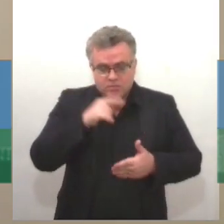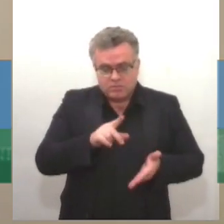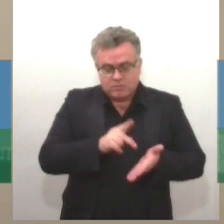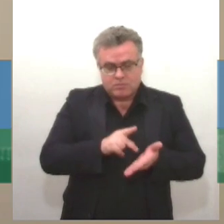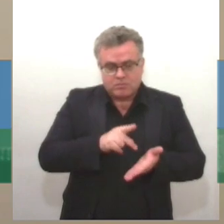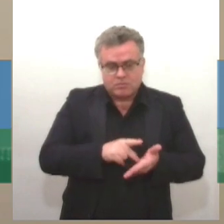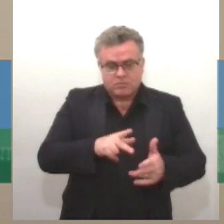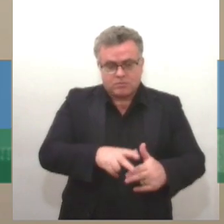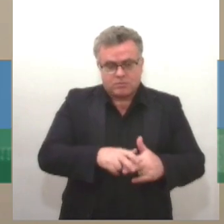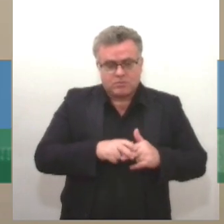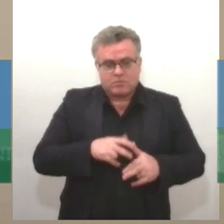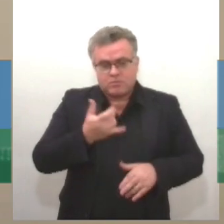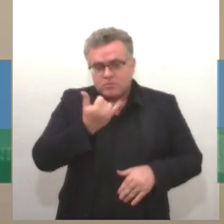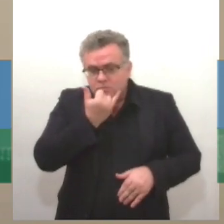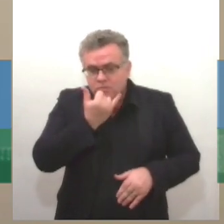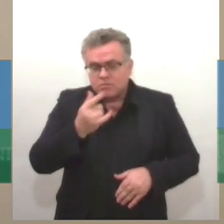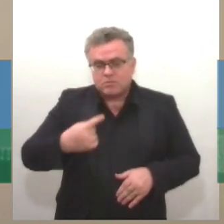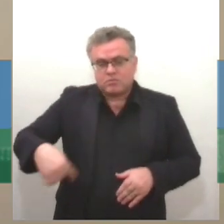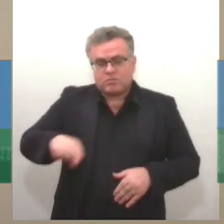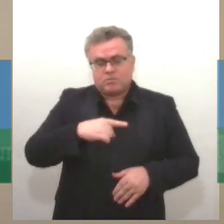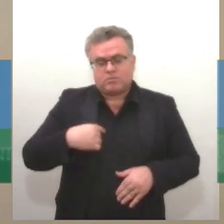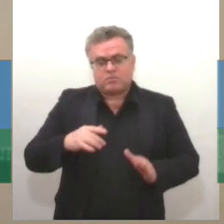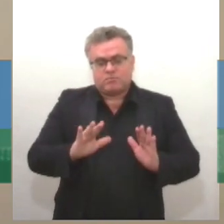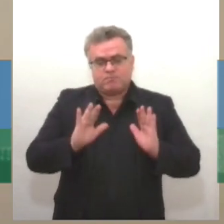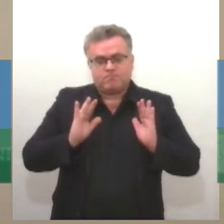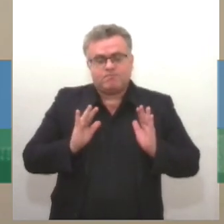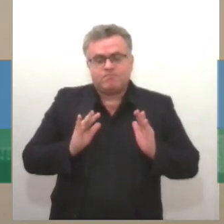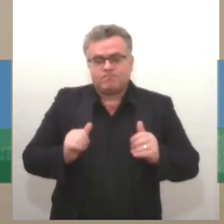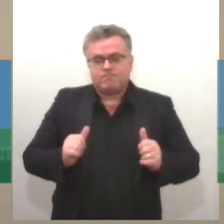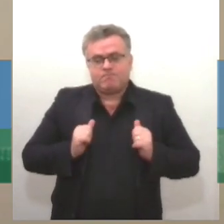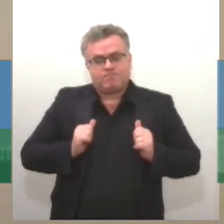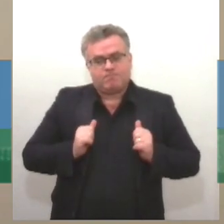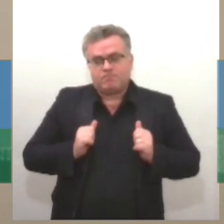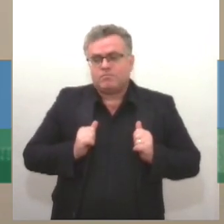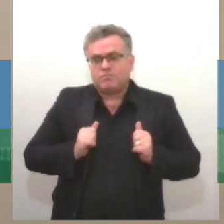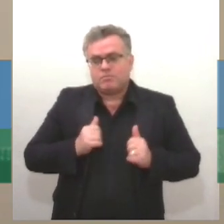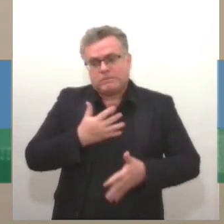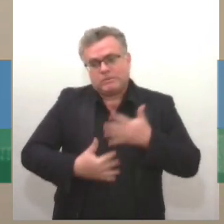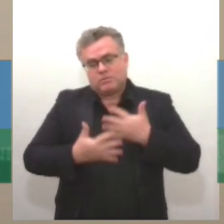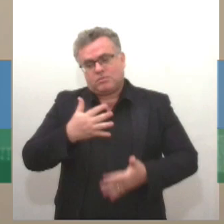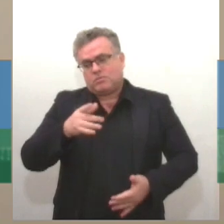infelizmente, nós não podemos assumir o risco de a gente voltar ao cenário